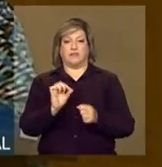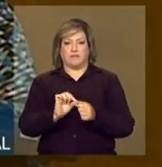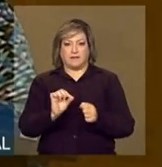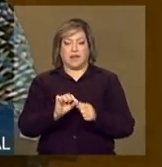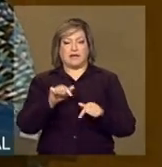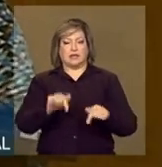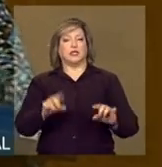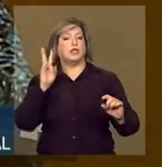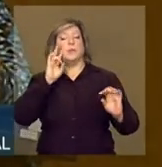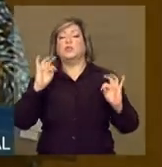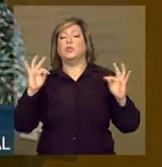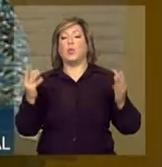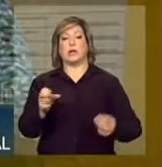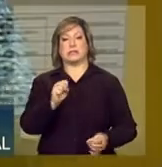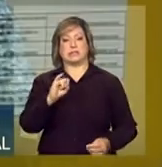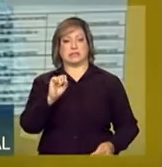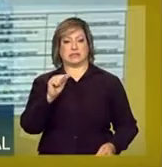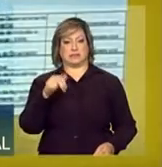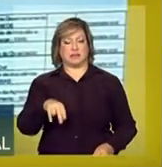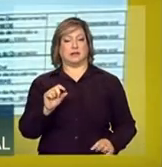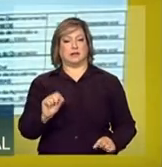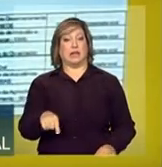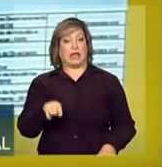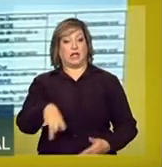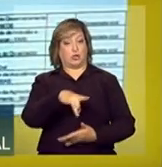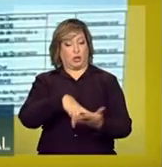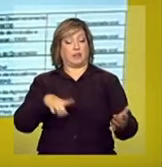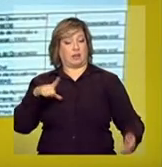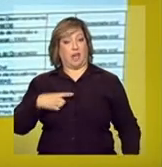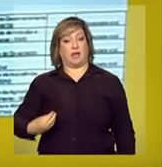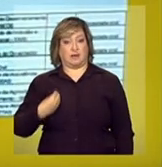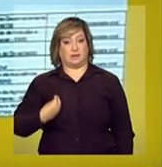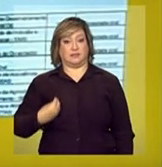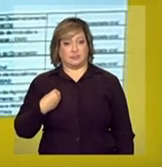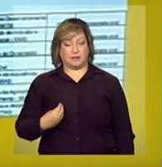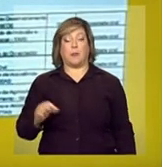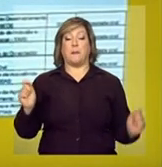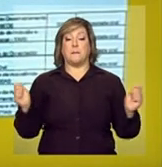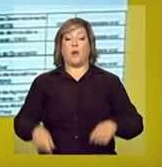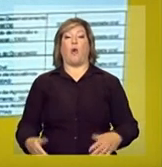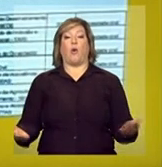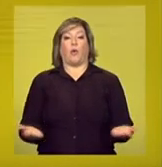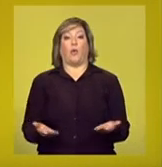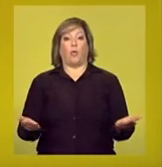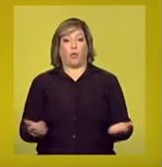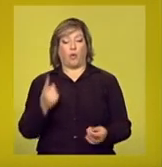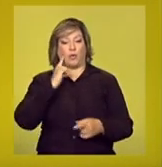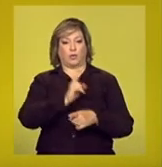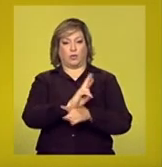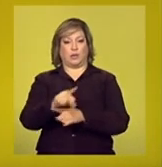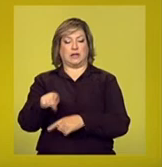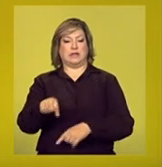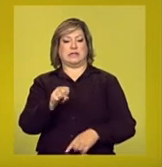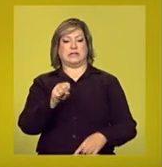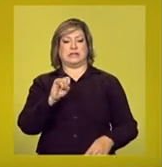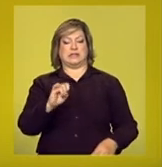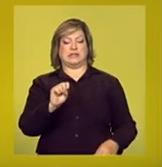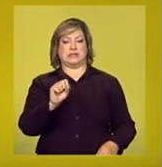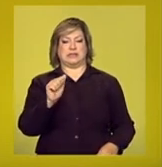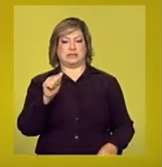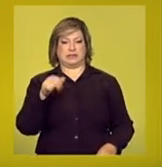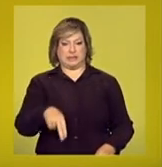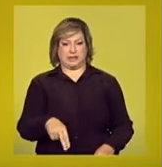adesão ao CISAM. Esse documento existe, enfim, e ele pode ser hoje um instrumento de monitoramento do CISAM.